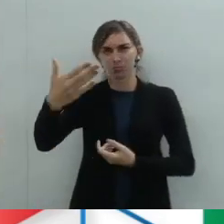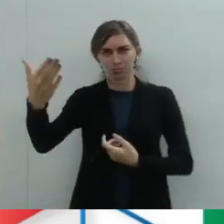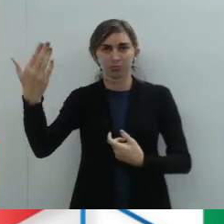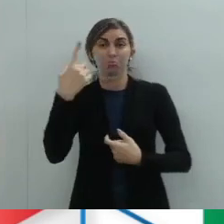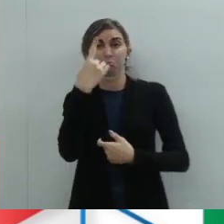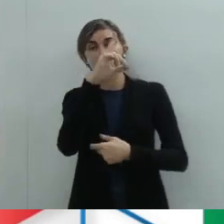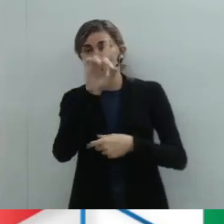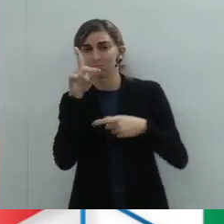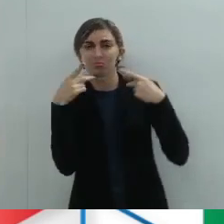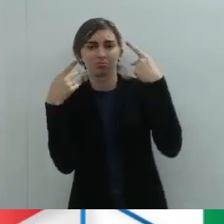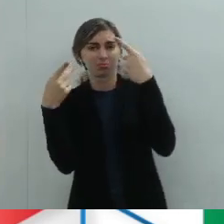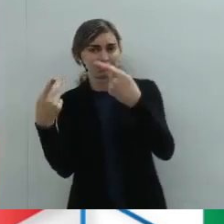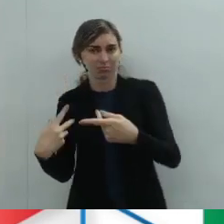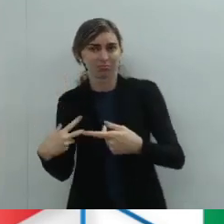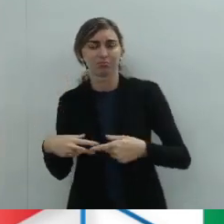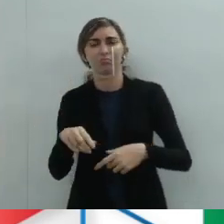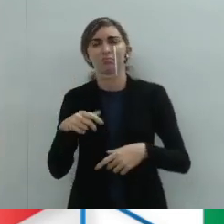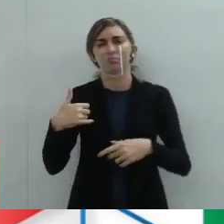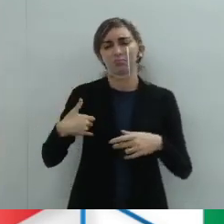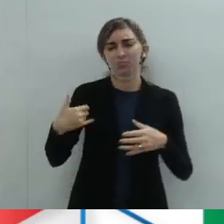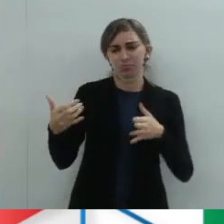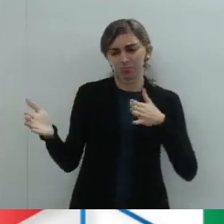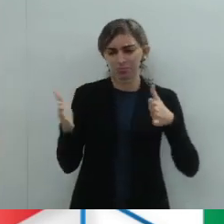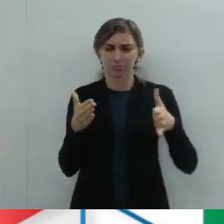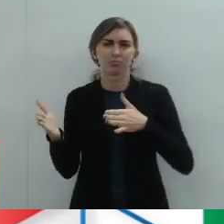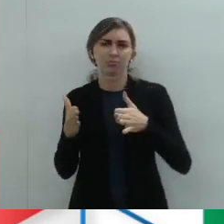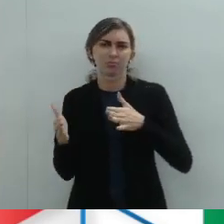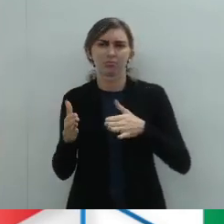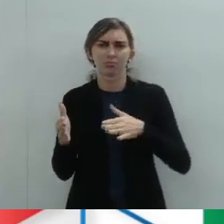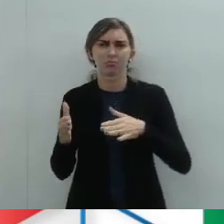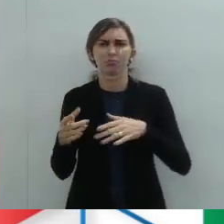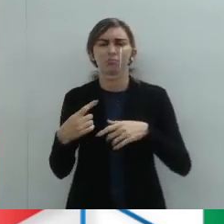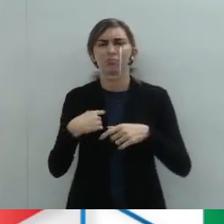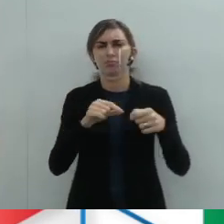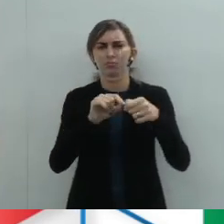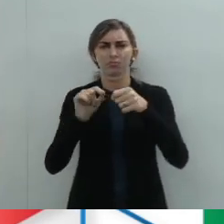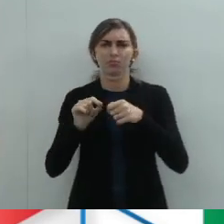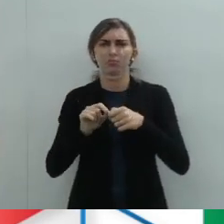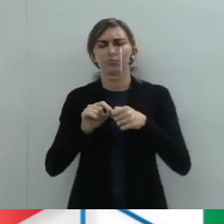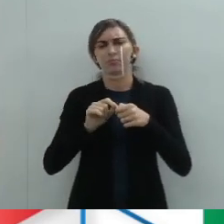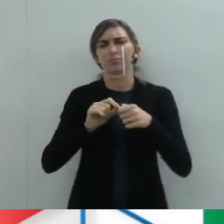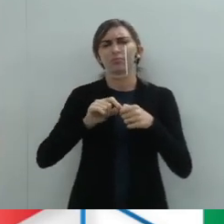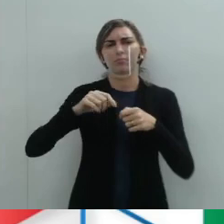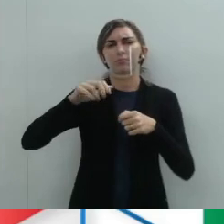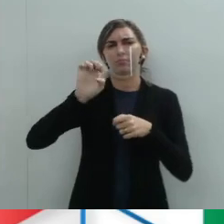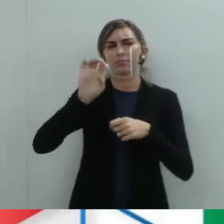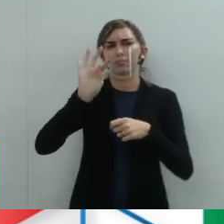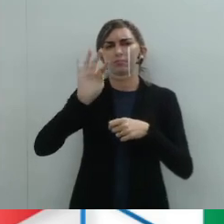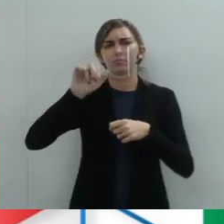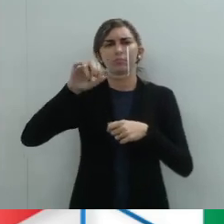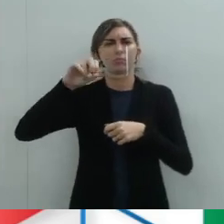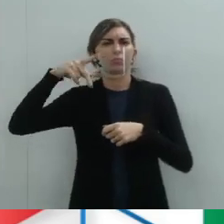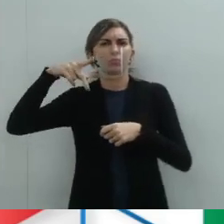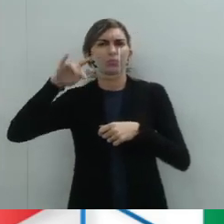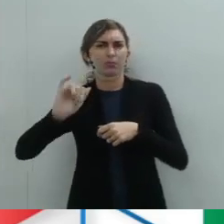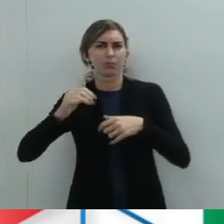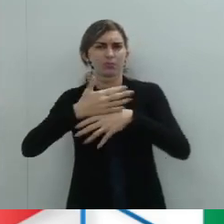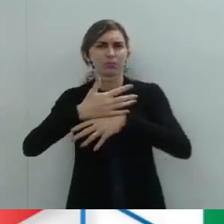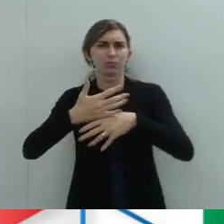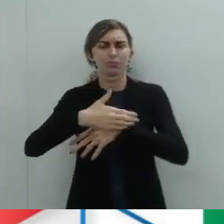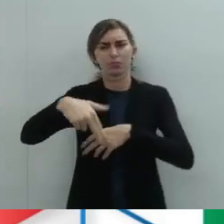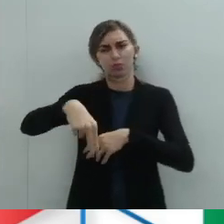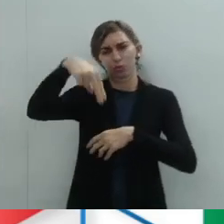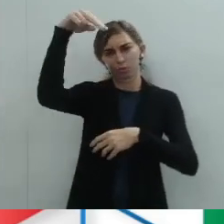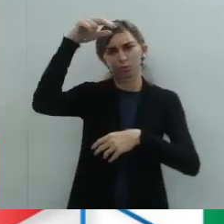Deus quiser. E na Idade Média, a constituição, né, do Império de Mali e da Etiópia. Através das cidades do norte da África,